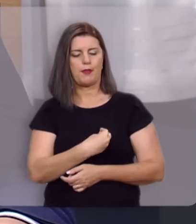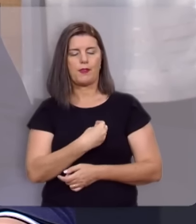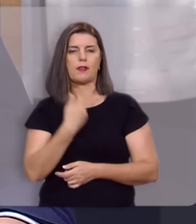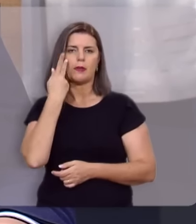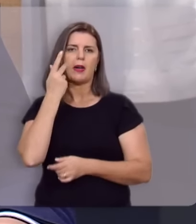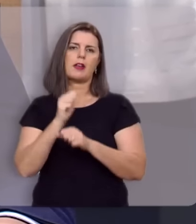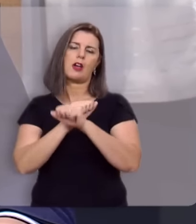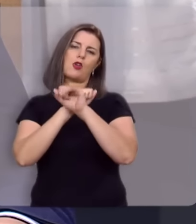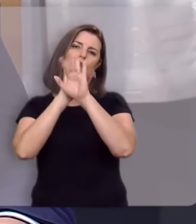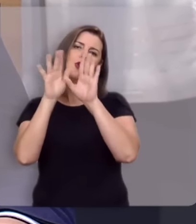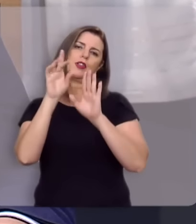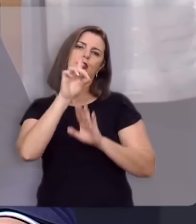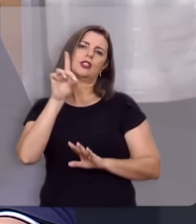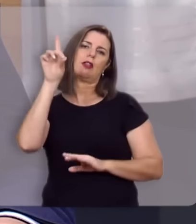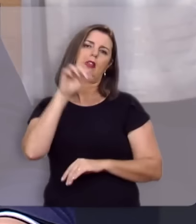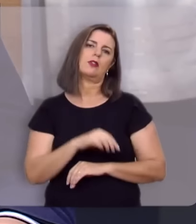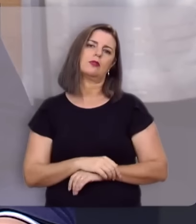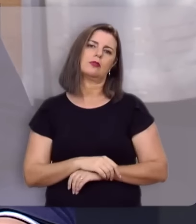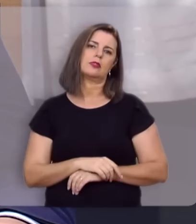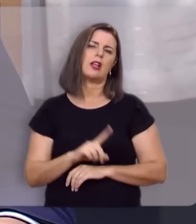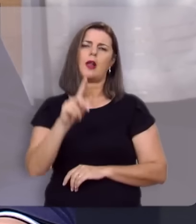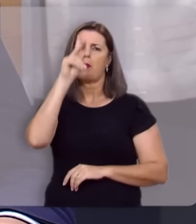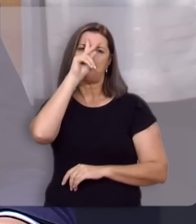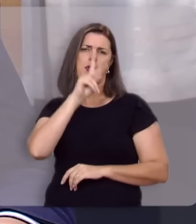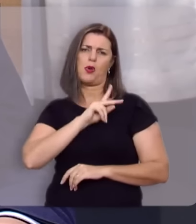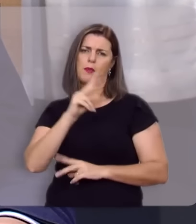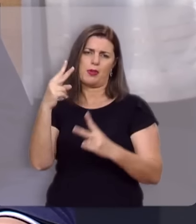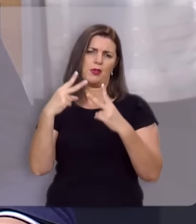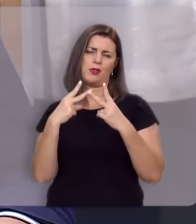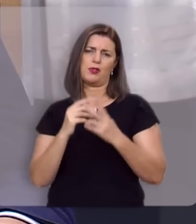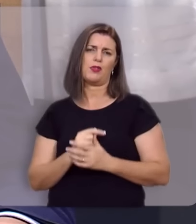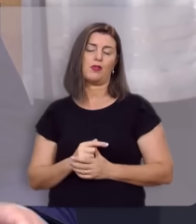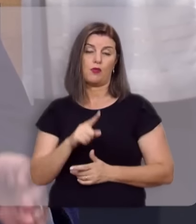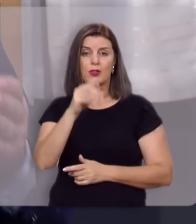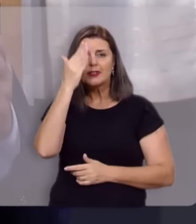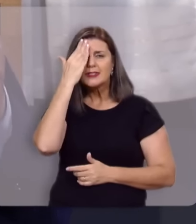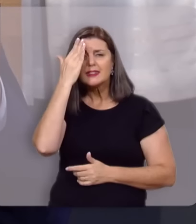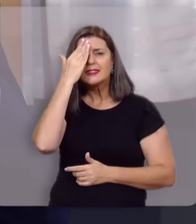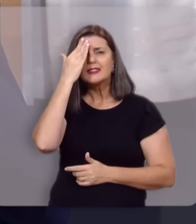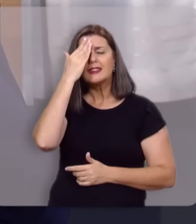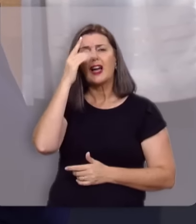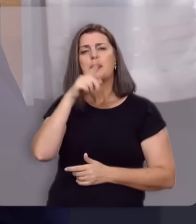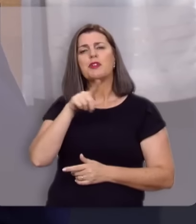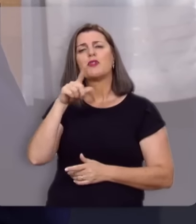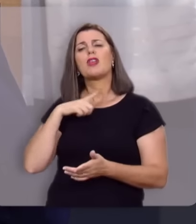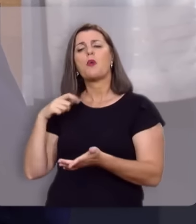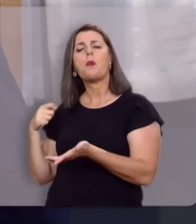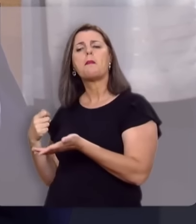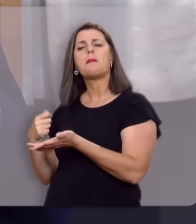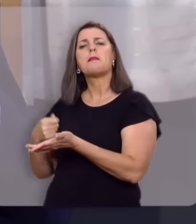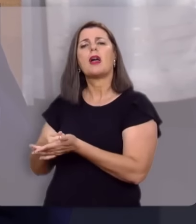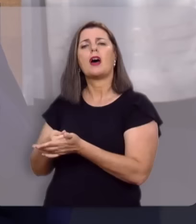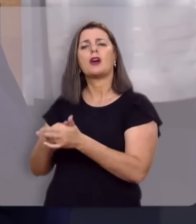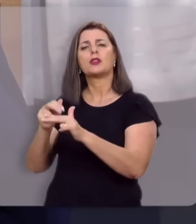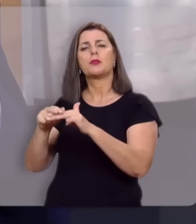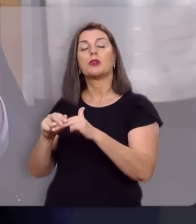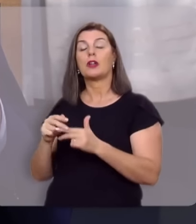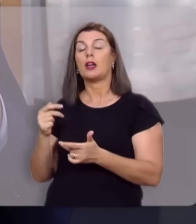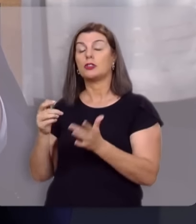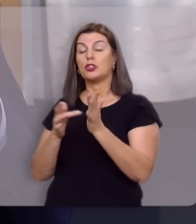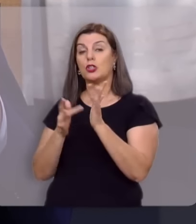vive para a glória de Deus e não para você mesmo. Você sabe que você já foi comprado